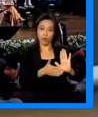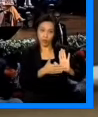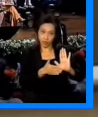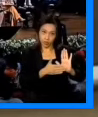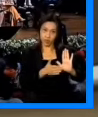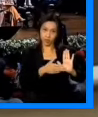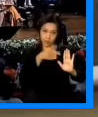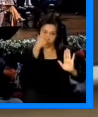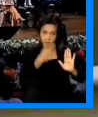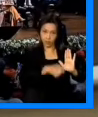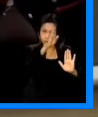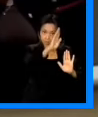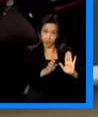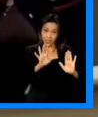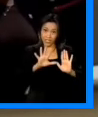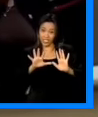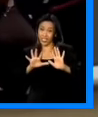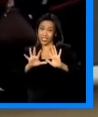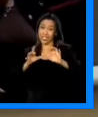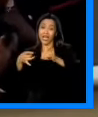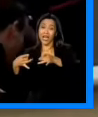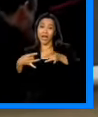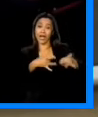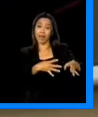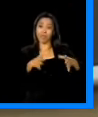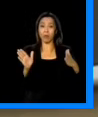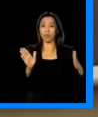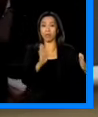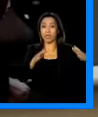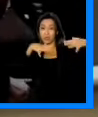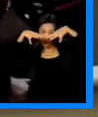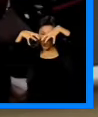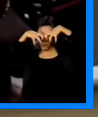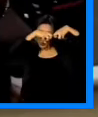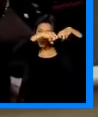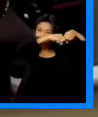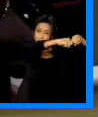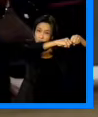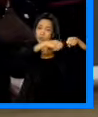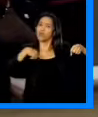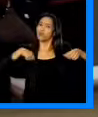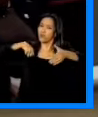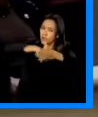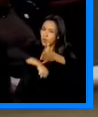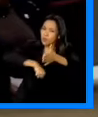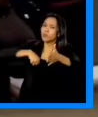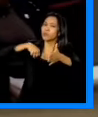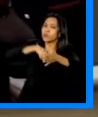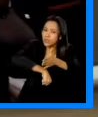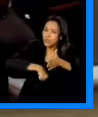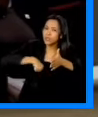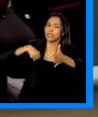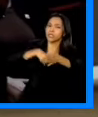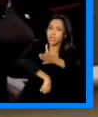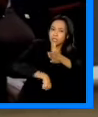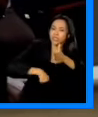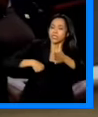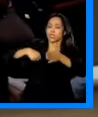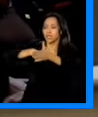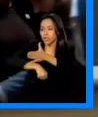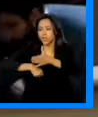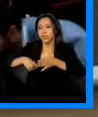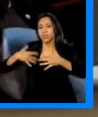de trevas. E nós conquistamos a democracia a duras penas, com sangue, suor e lágrima de muita gente